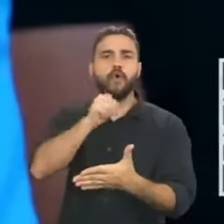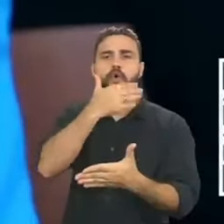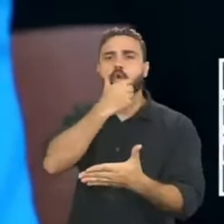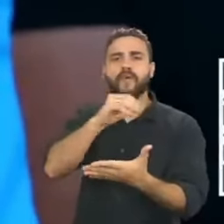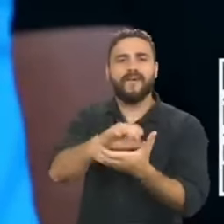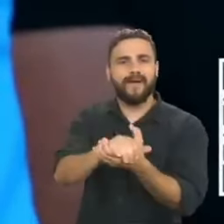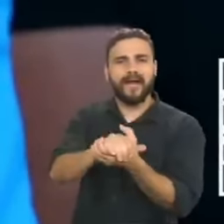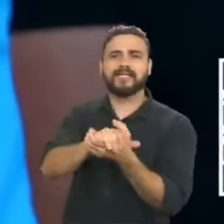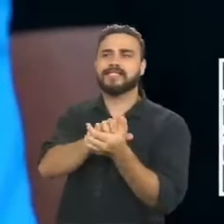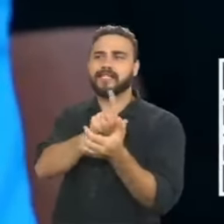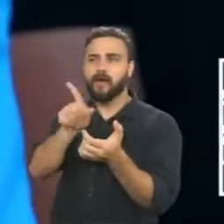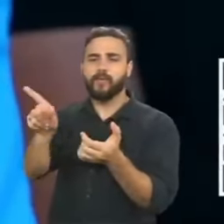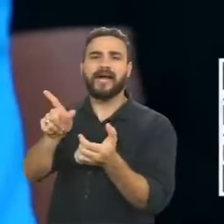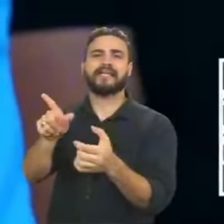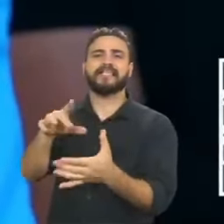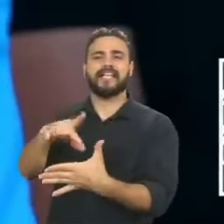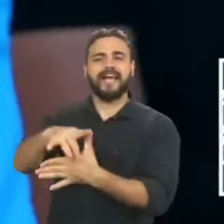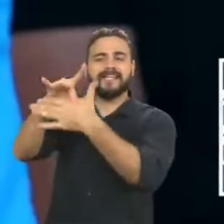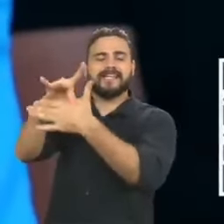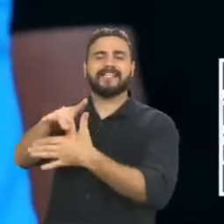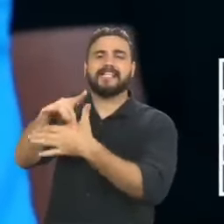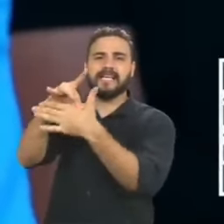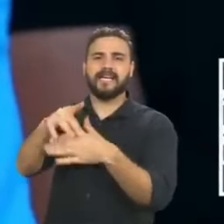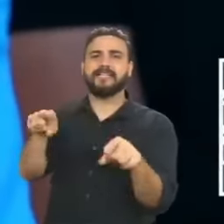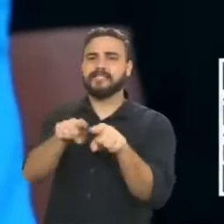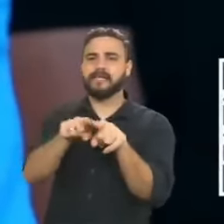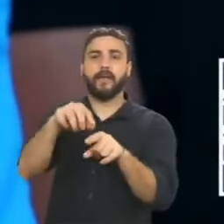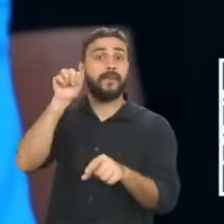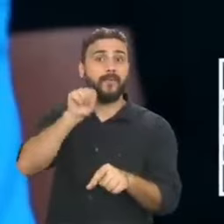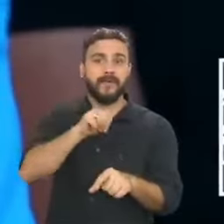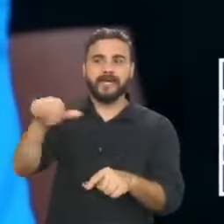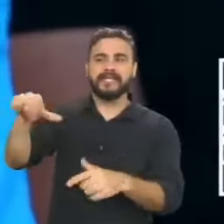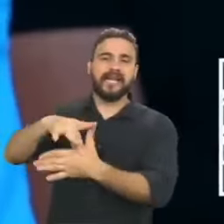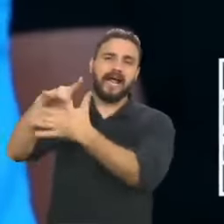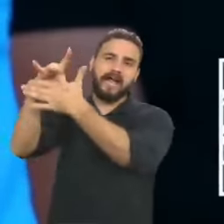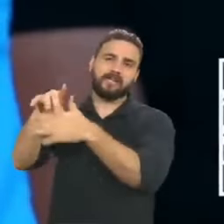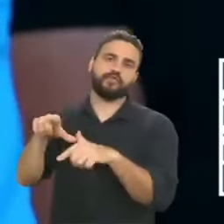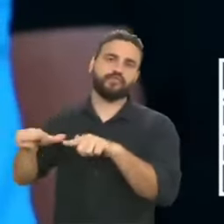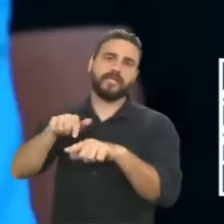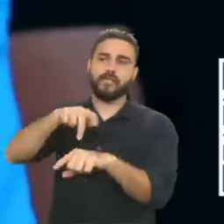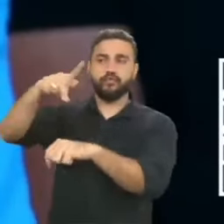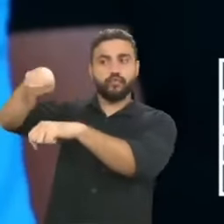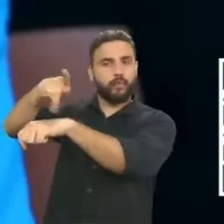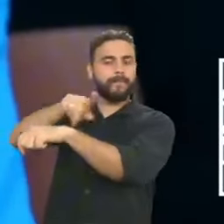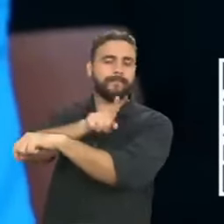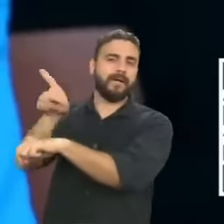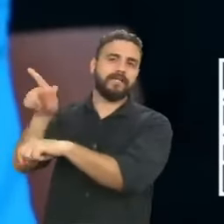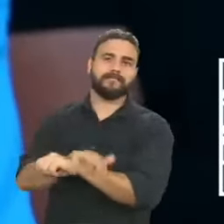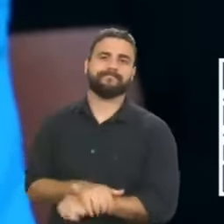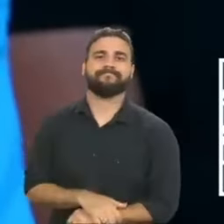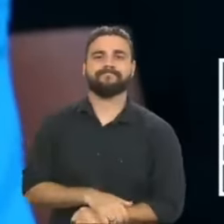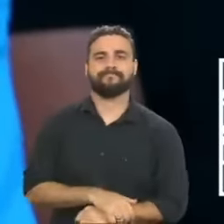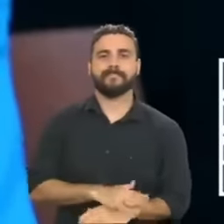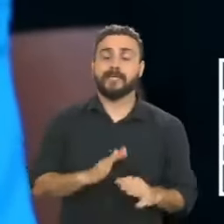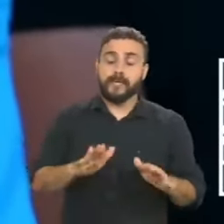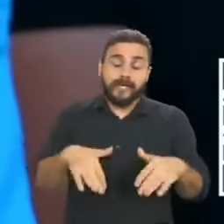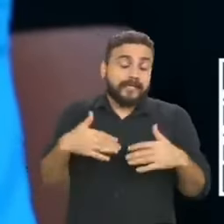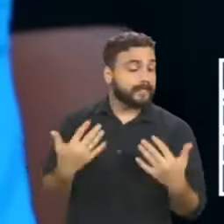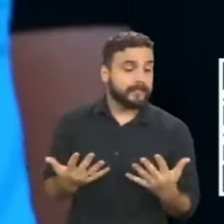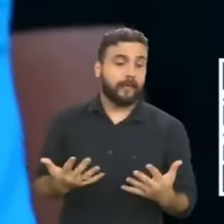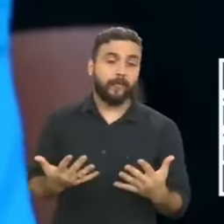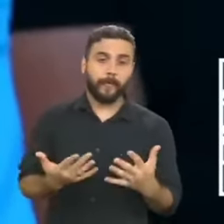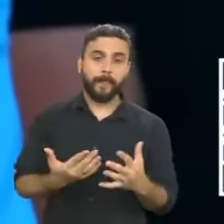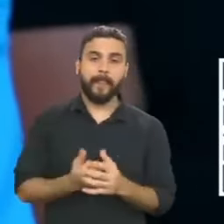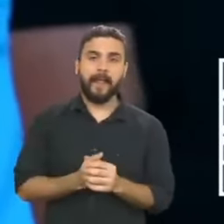para o Brasil, e aí agora ela está lá como a nossa líder. Então, e claro, toda uma estrutura requer dinheiro,